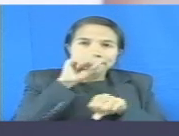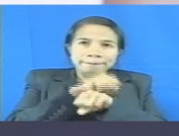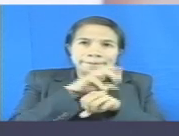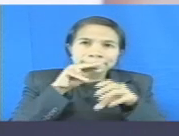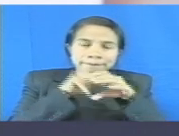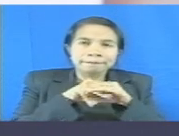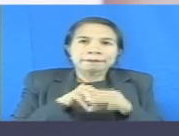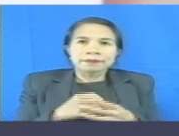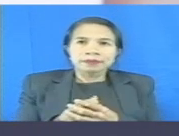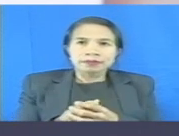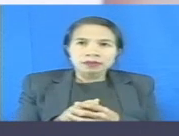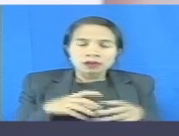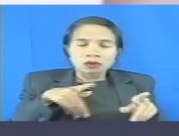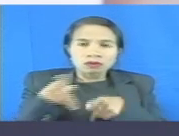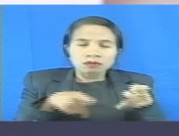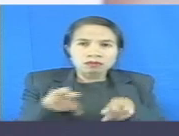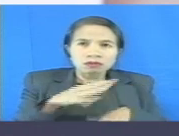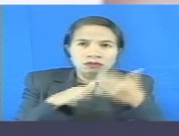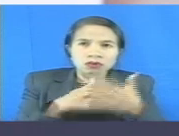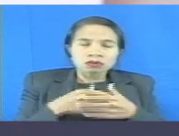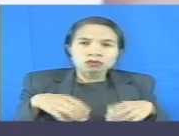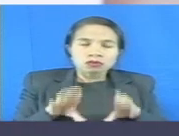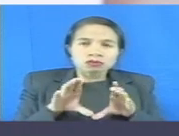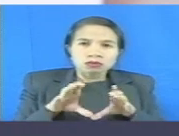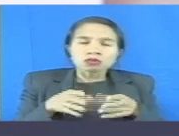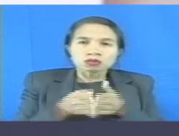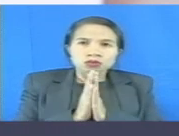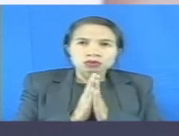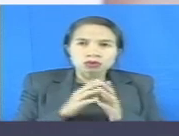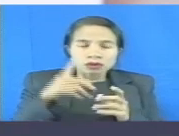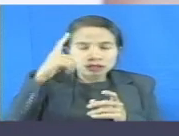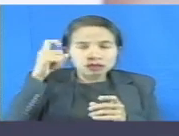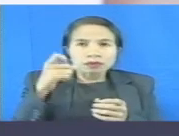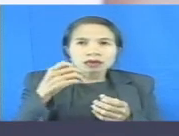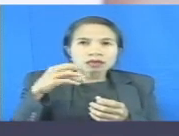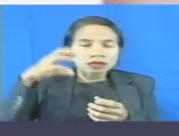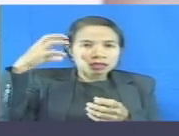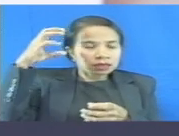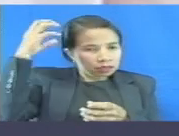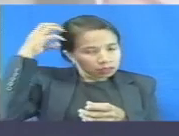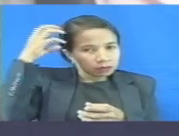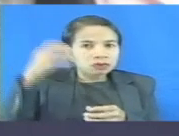supermercado. Comunidade questiona tamba repolho ida o preço dólares ida centavos lima nulo.